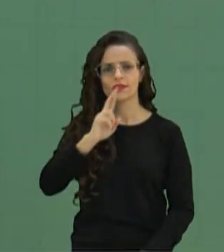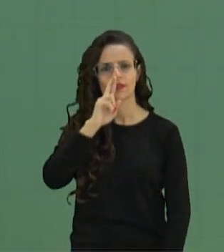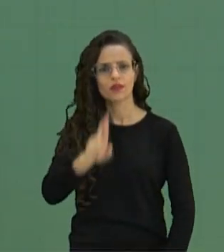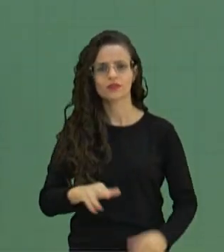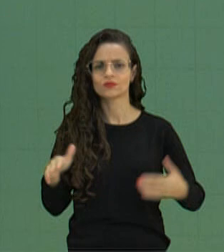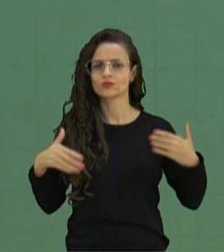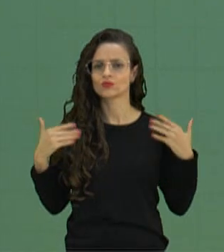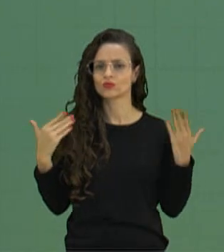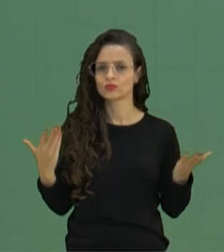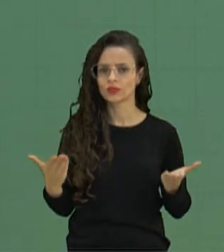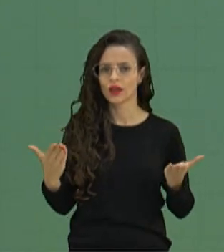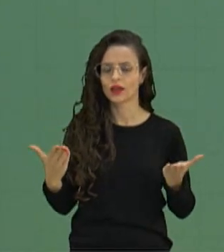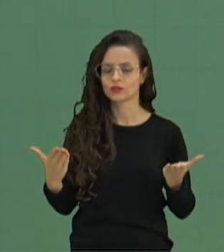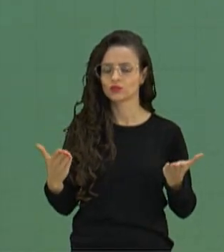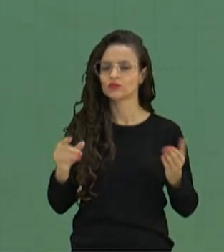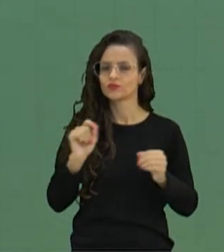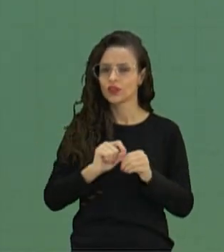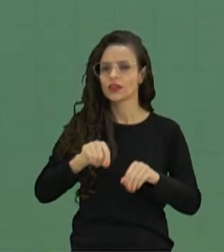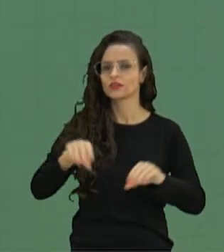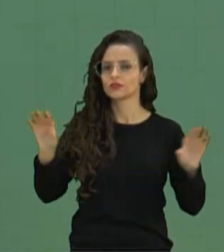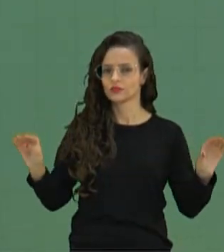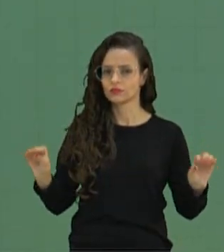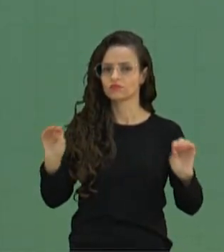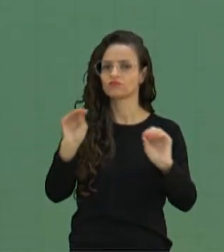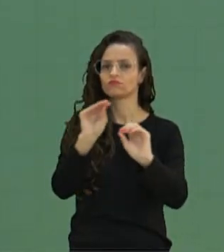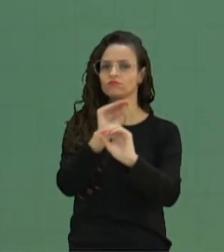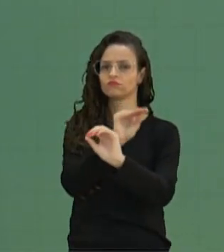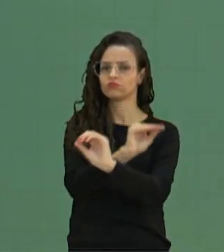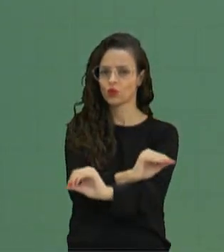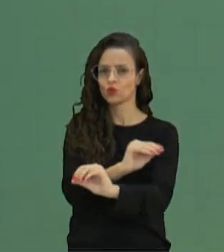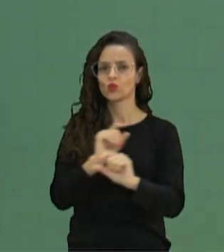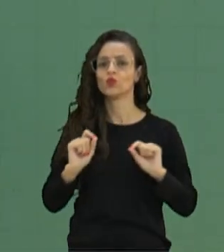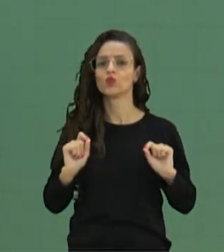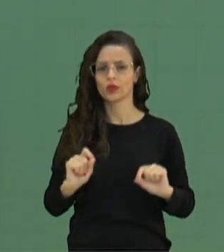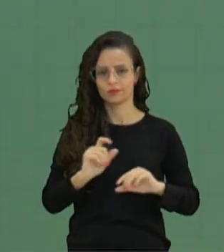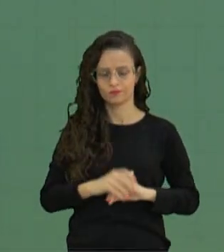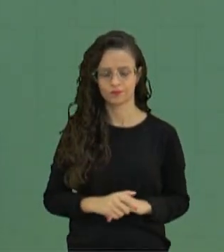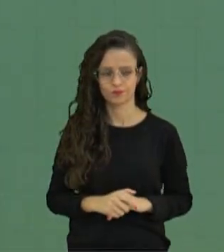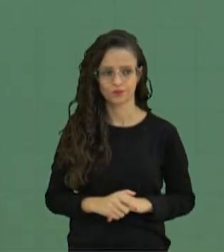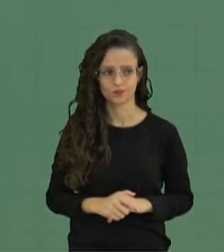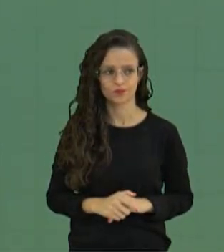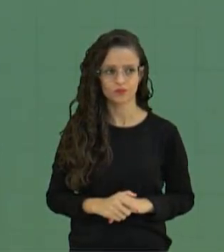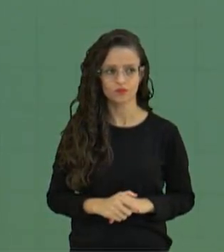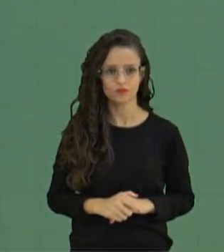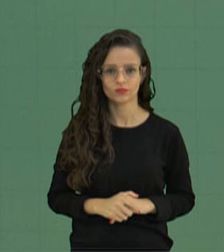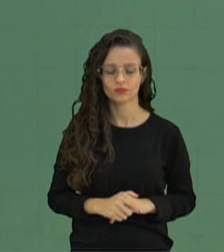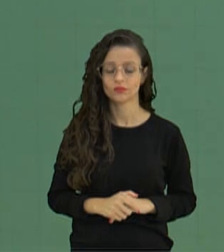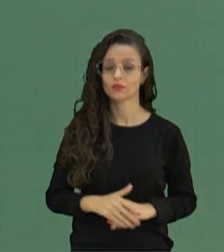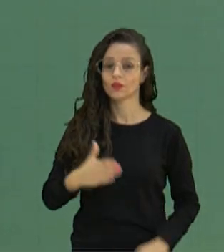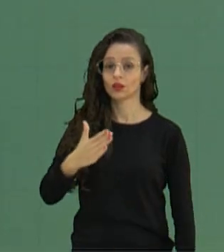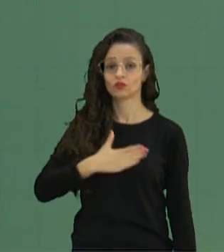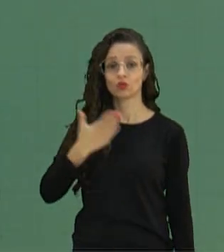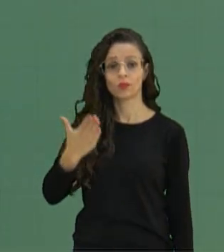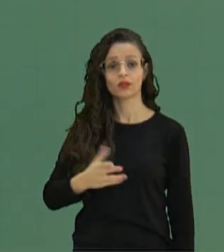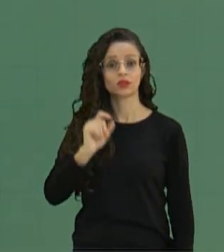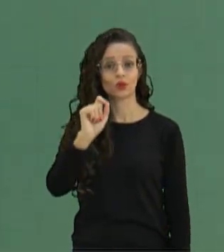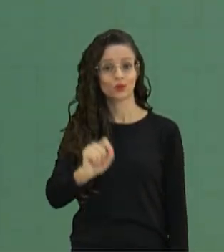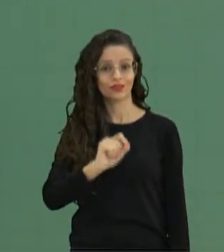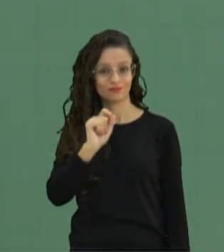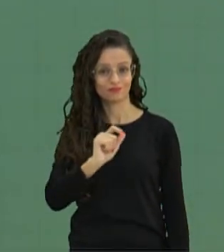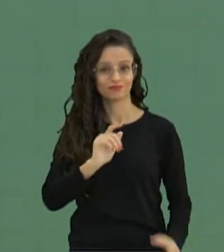resultado deste cruzamento proposto por Mendel? Gente, a surpresa do Mendel foi a